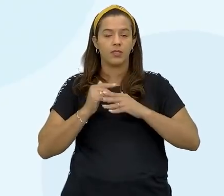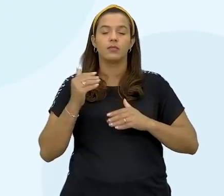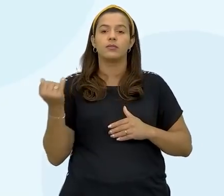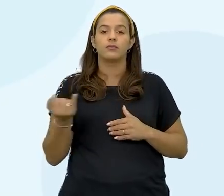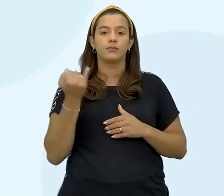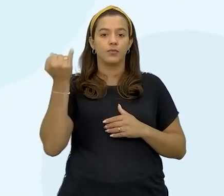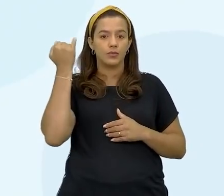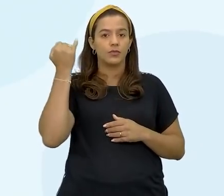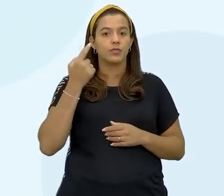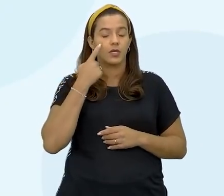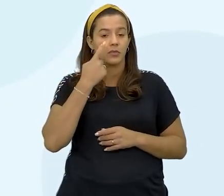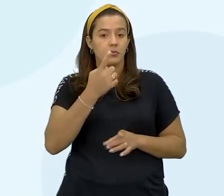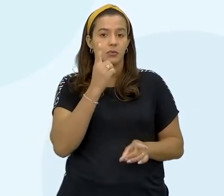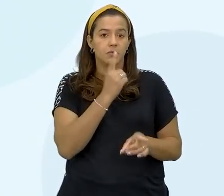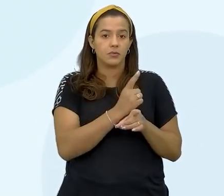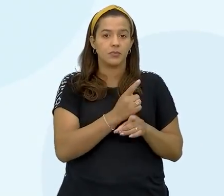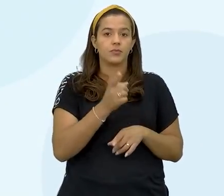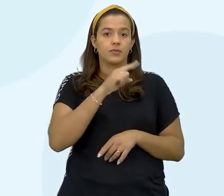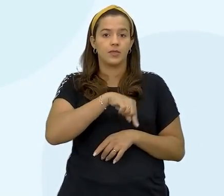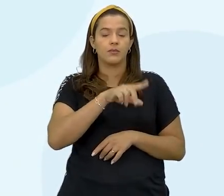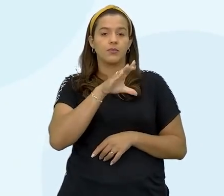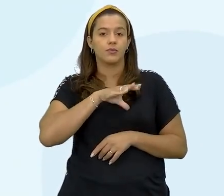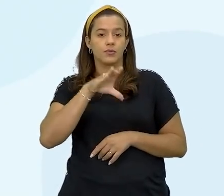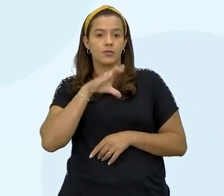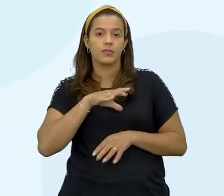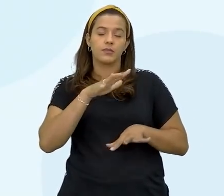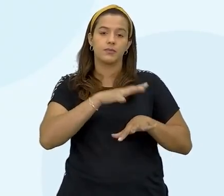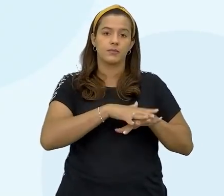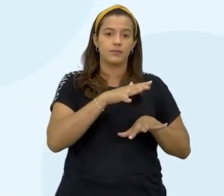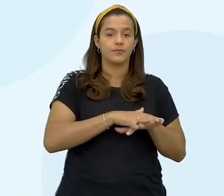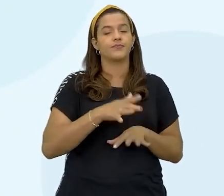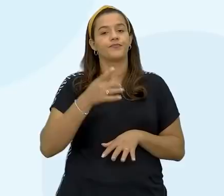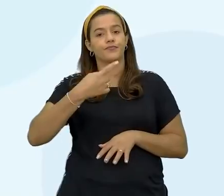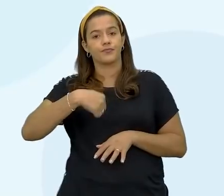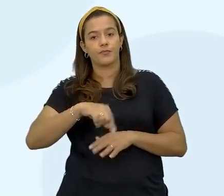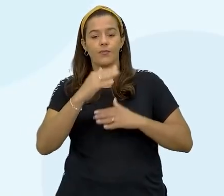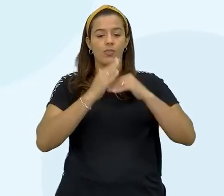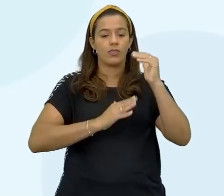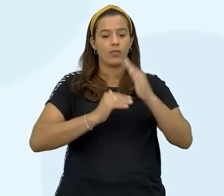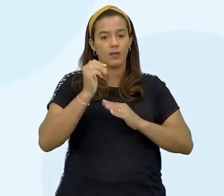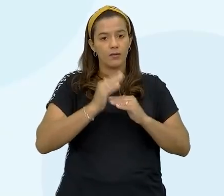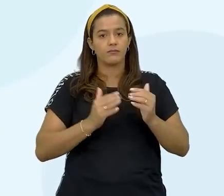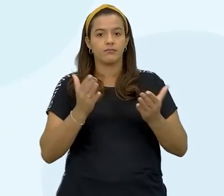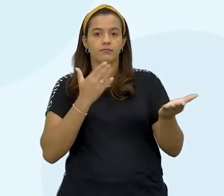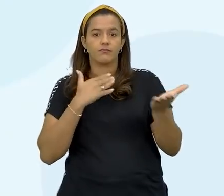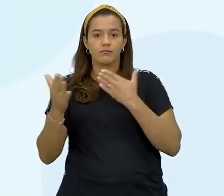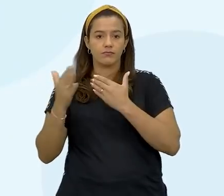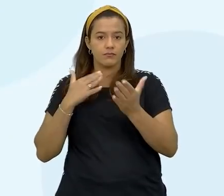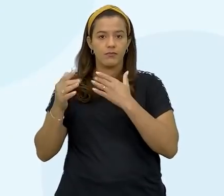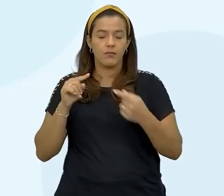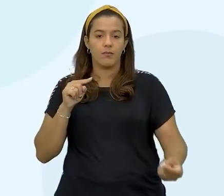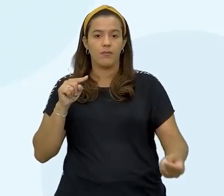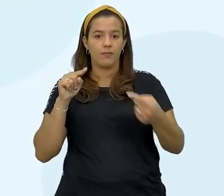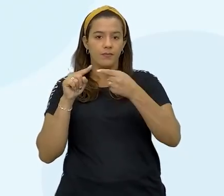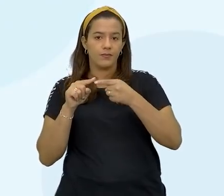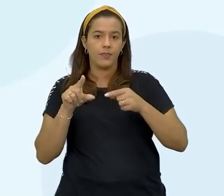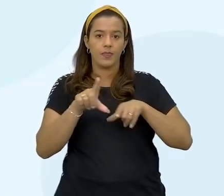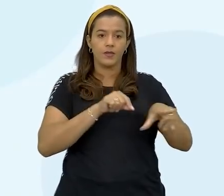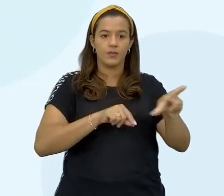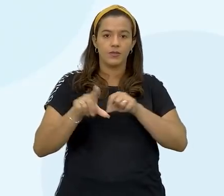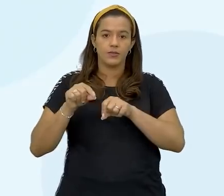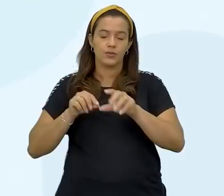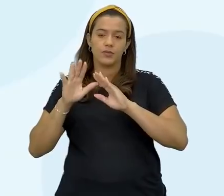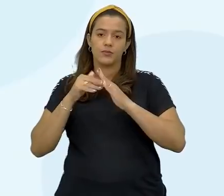foram diagnosticadas em língua portuguesa e matemática. Então, a gente vai trazer a nossa habilidade e conversar com essas que foram selecionadas